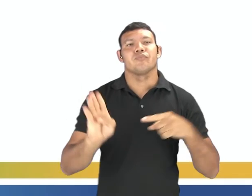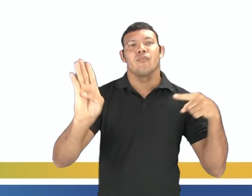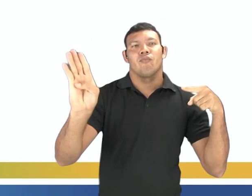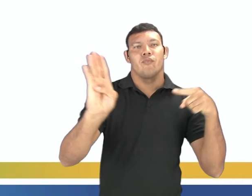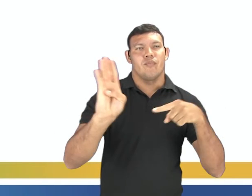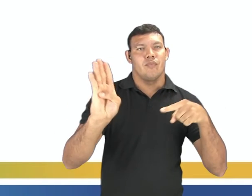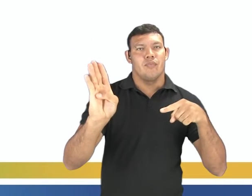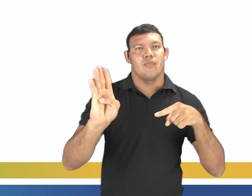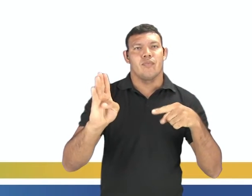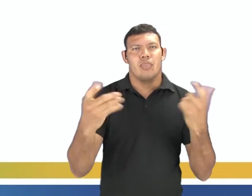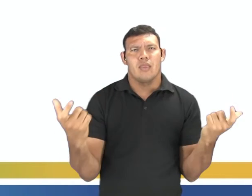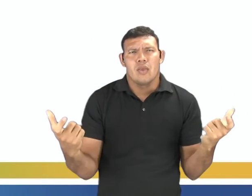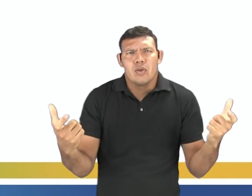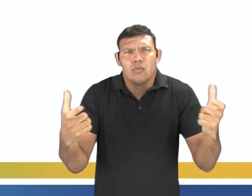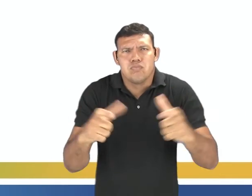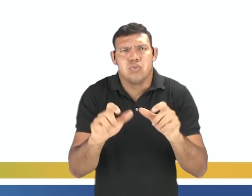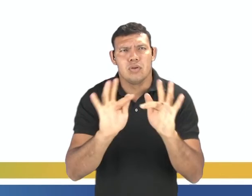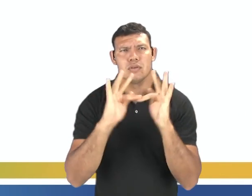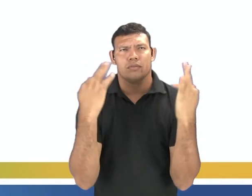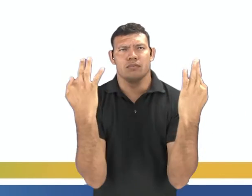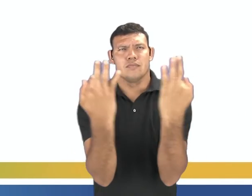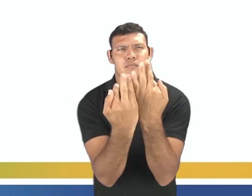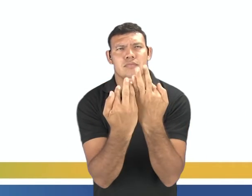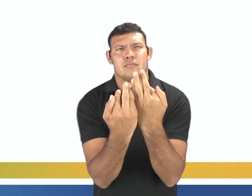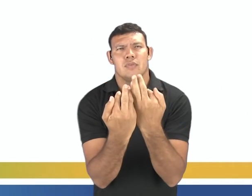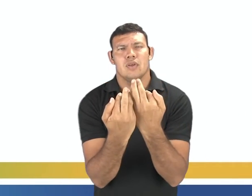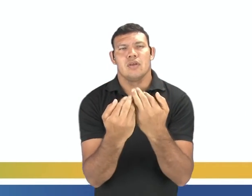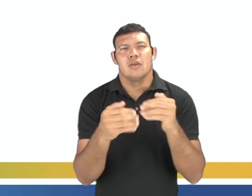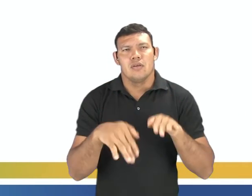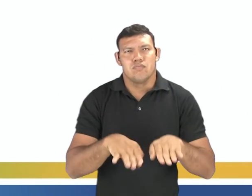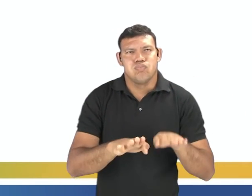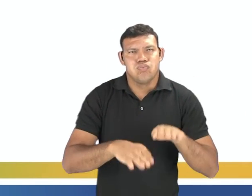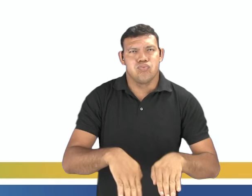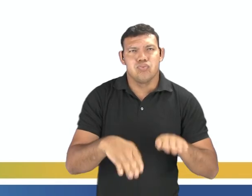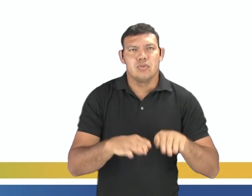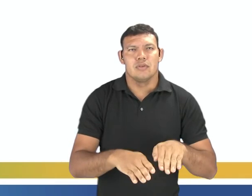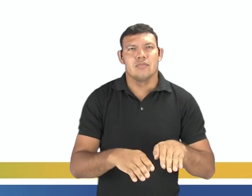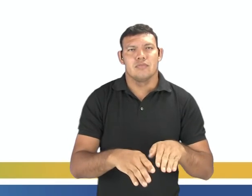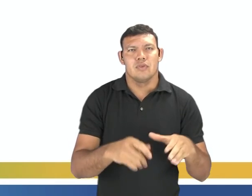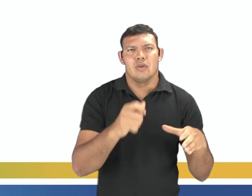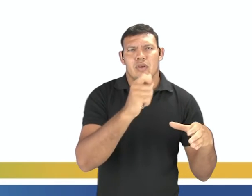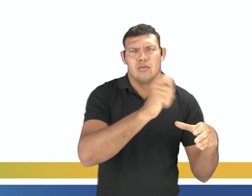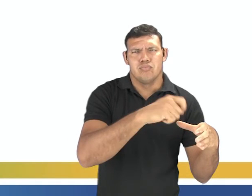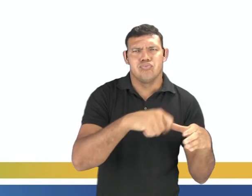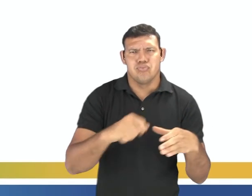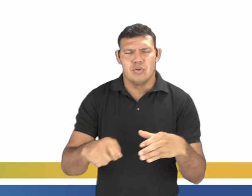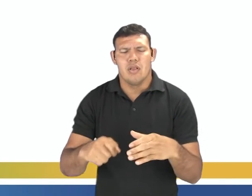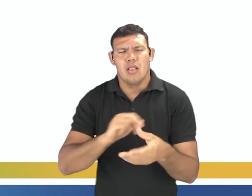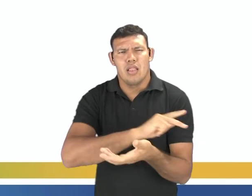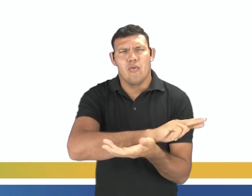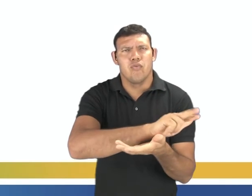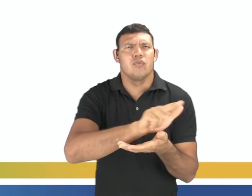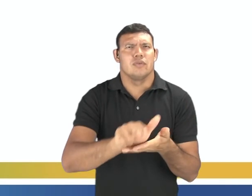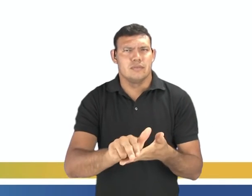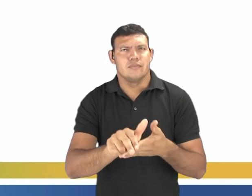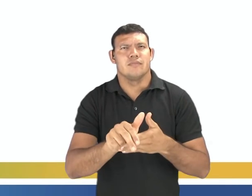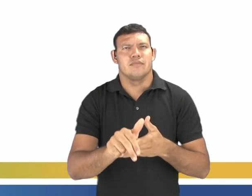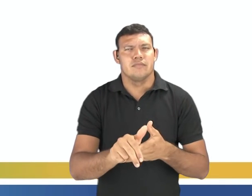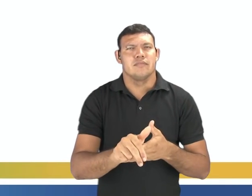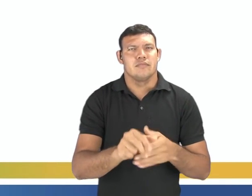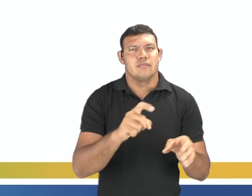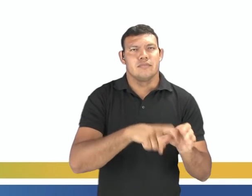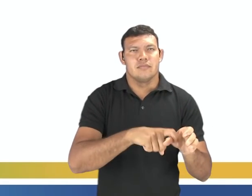B. Pequena propriedade familiar, manufaturas, policultura, várias culturas na verdade, né?